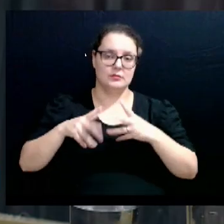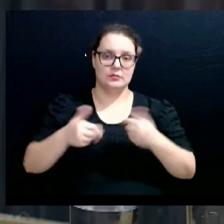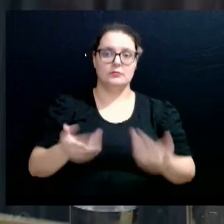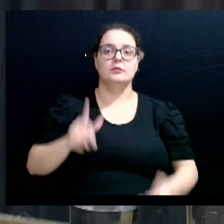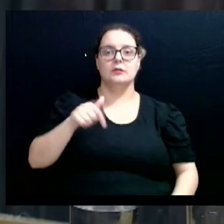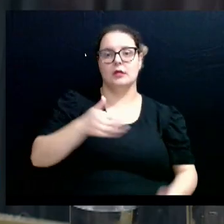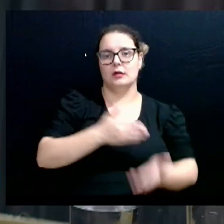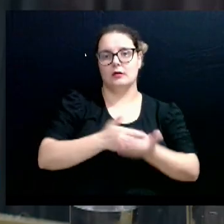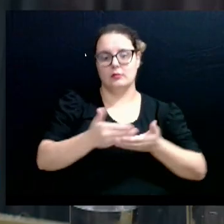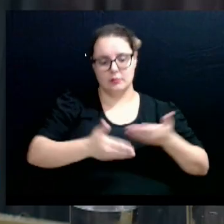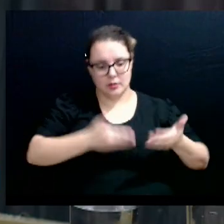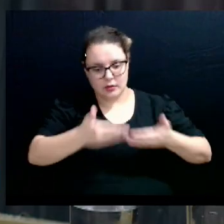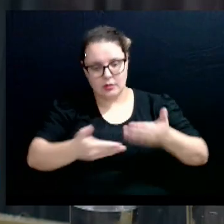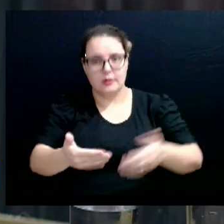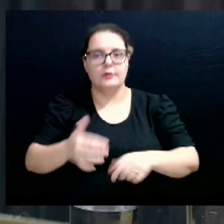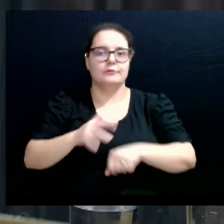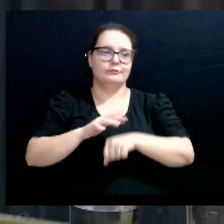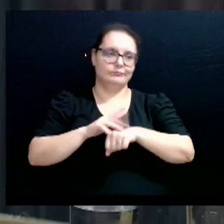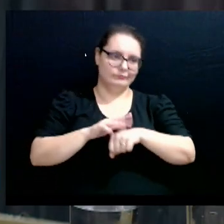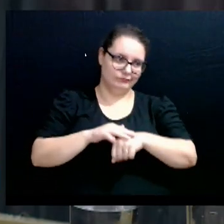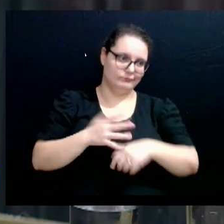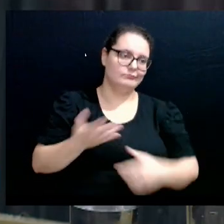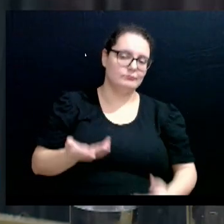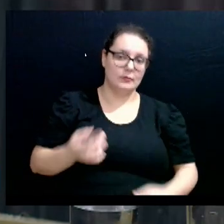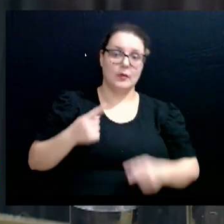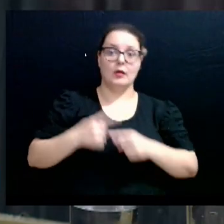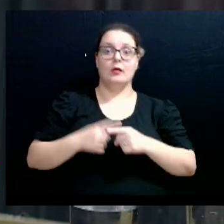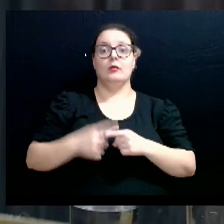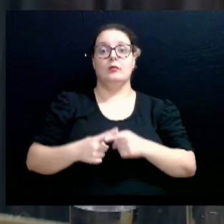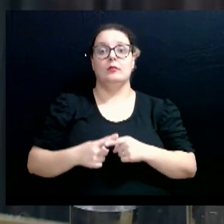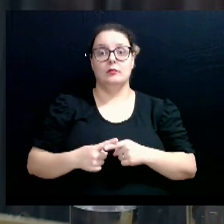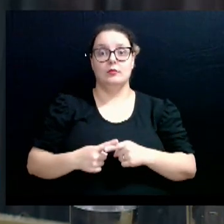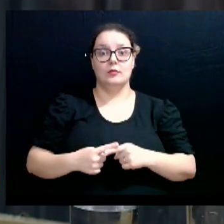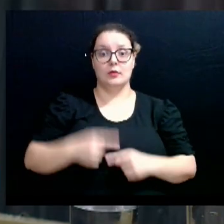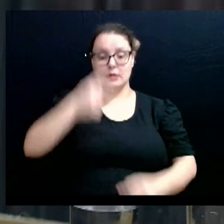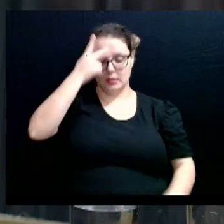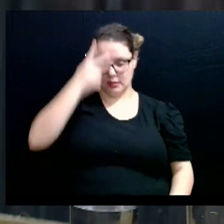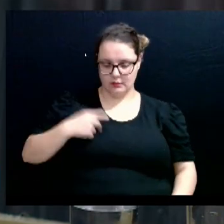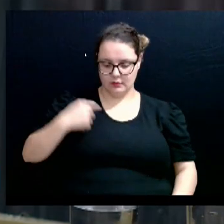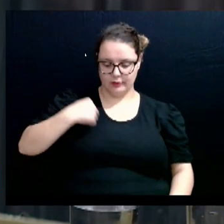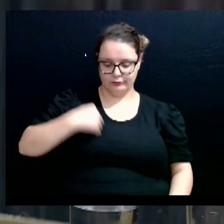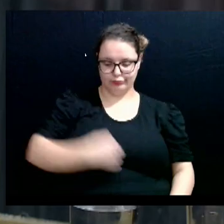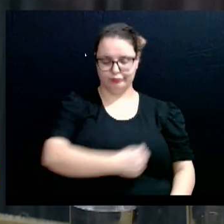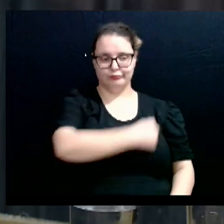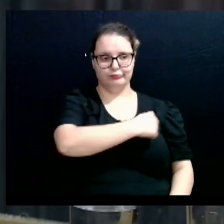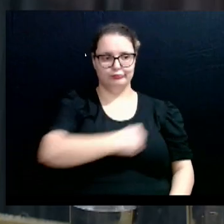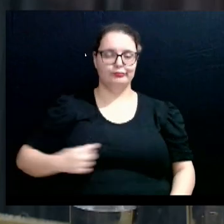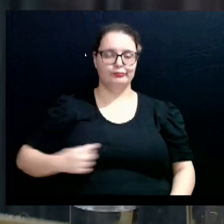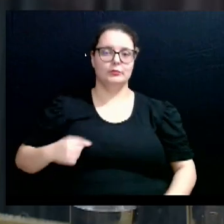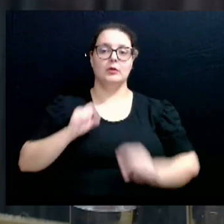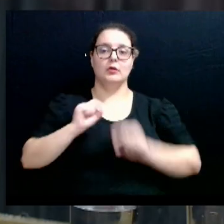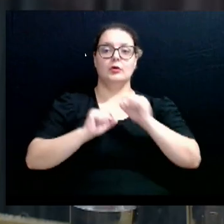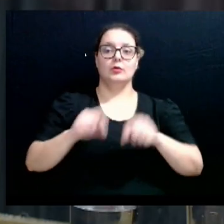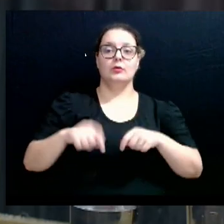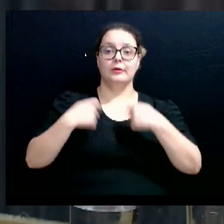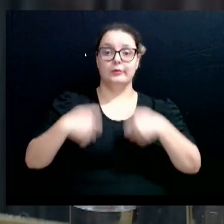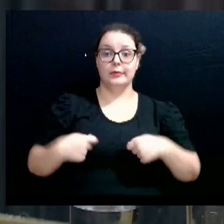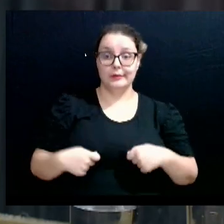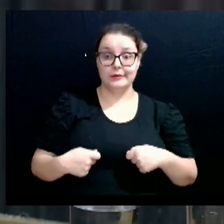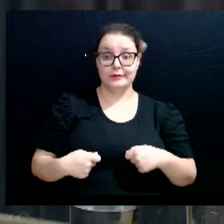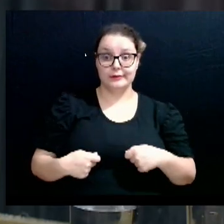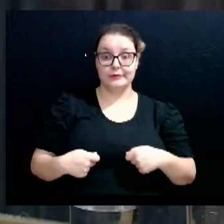do adoecimento, porque ele se autoanula, né, Uhum. e o que ele precisa, né, o que a gente